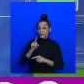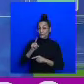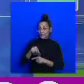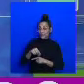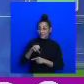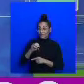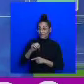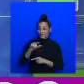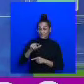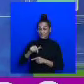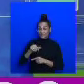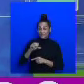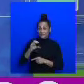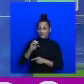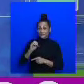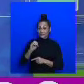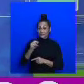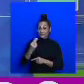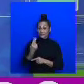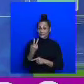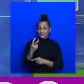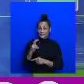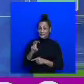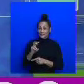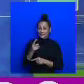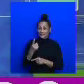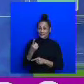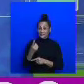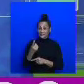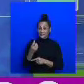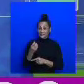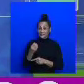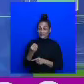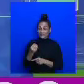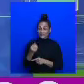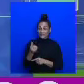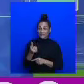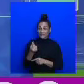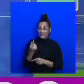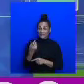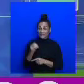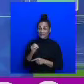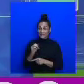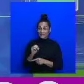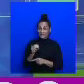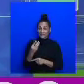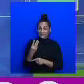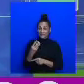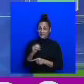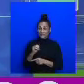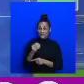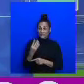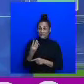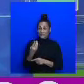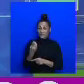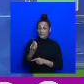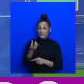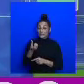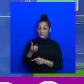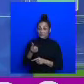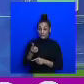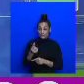sorteados foram 07, 25, 06, 10, 03,